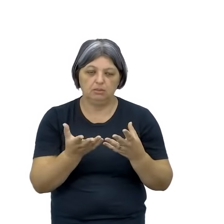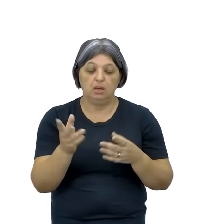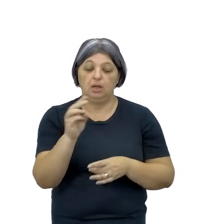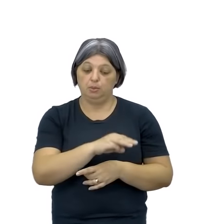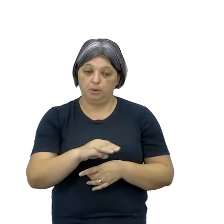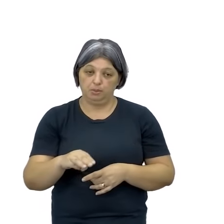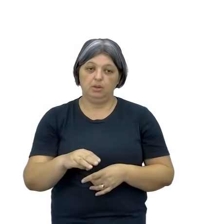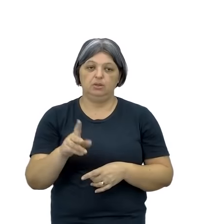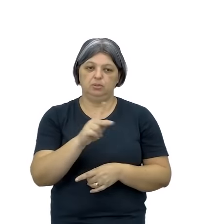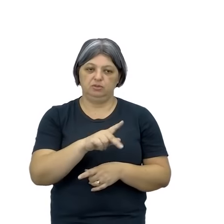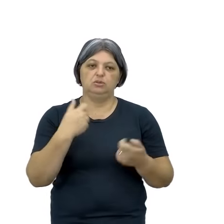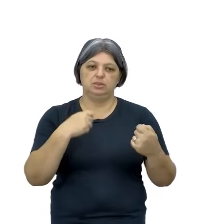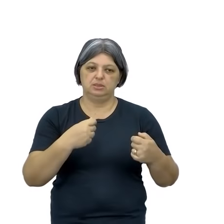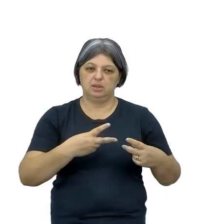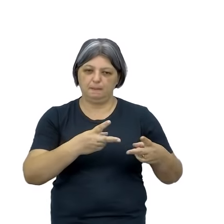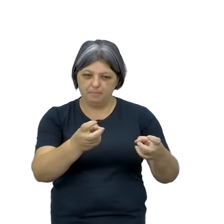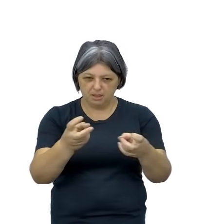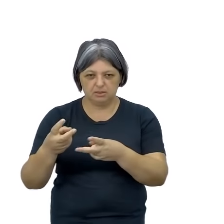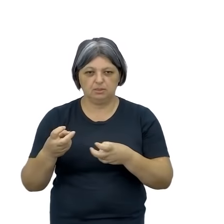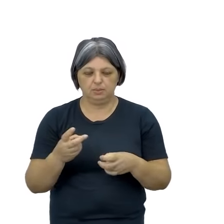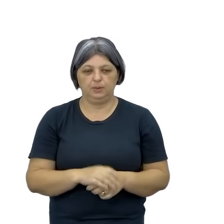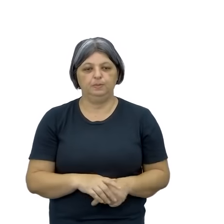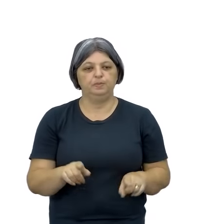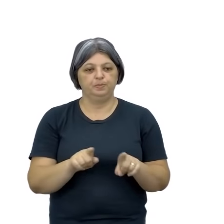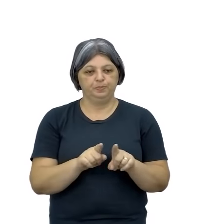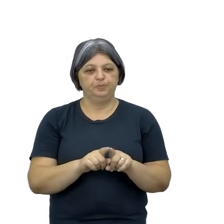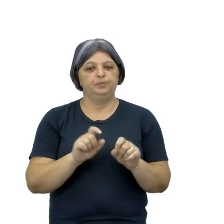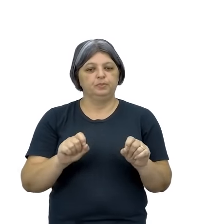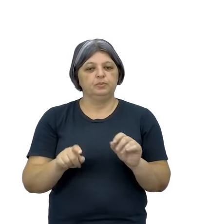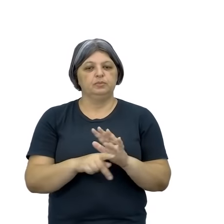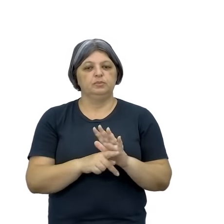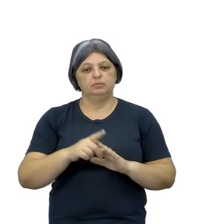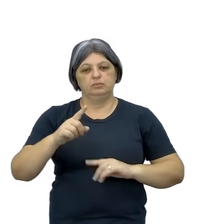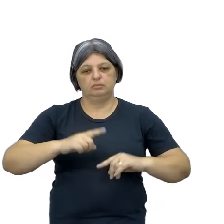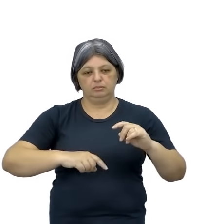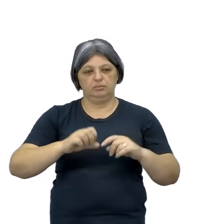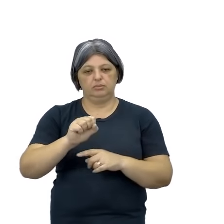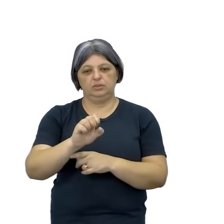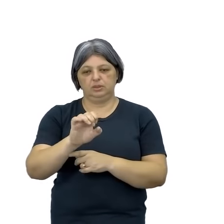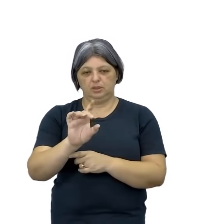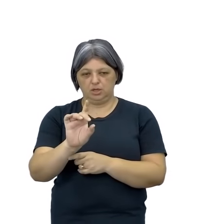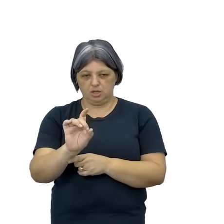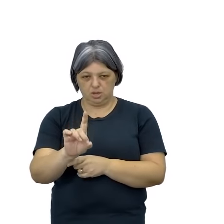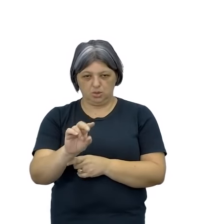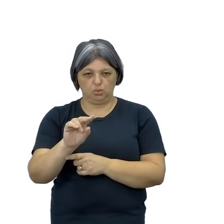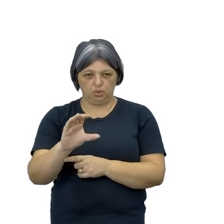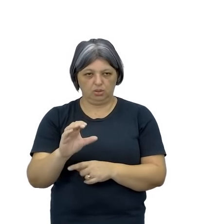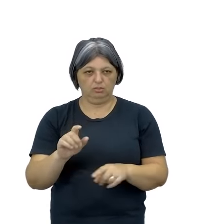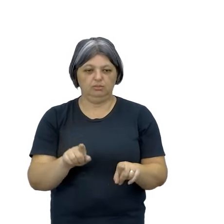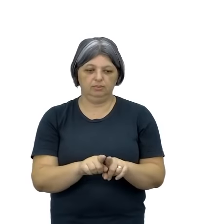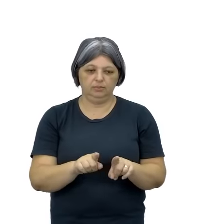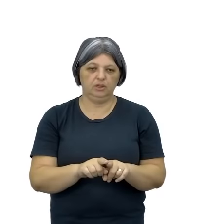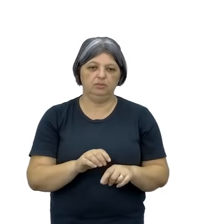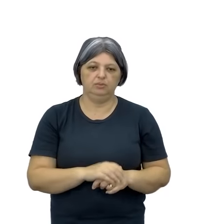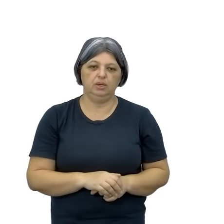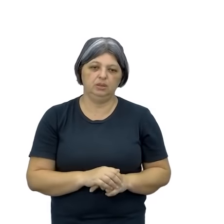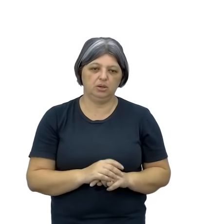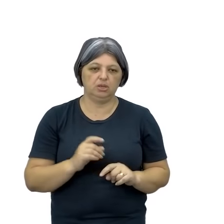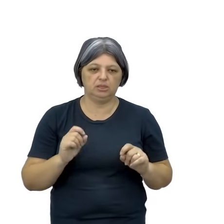precisa propiciar. Nos instrumentos oferecidos pela SEDUC, pode estar também os internos e externos, né? Mas nós temos a